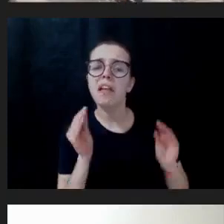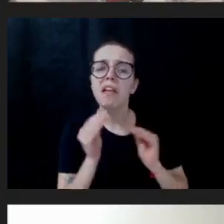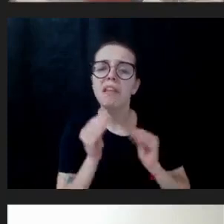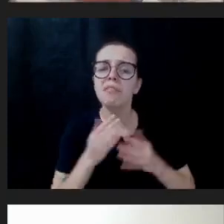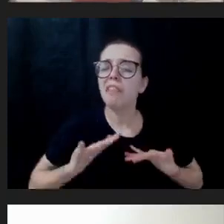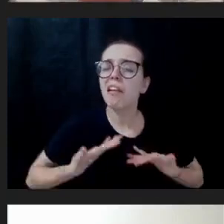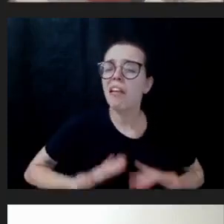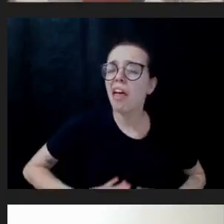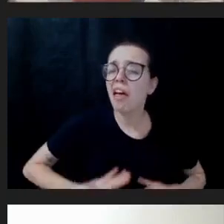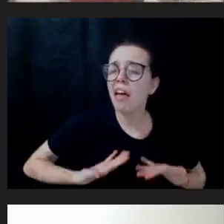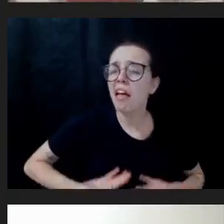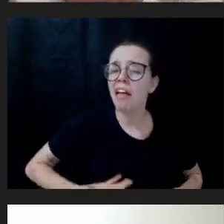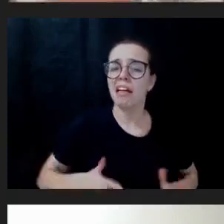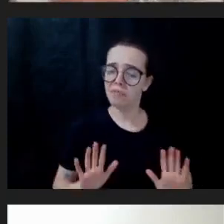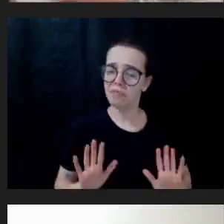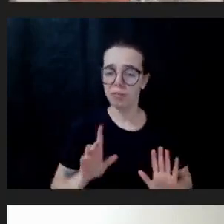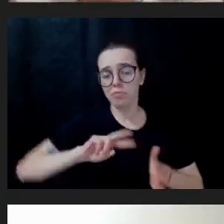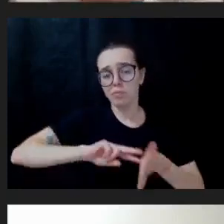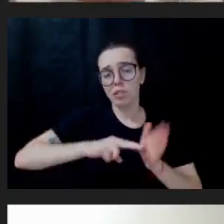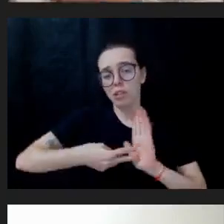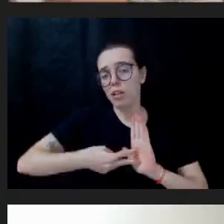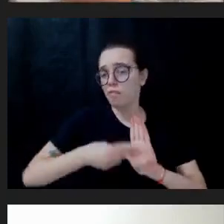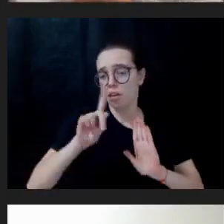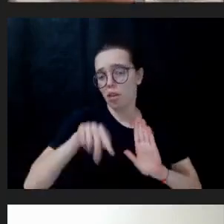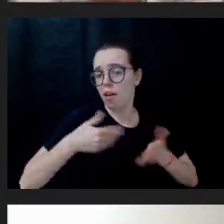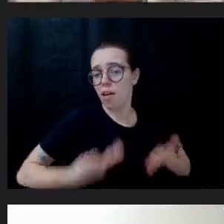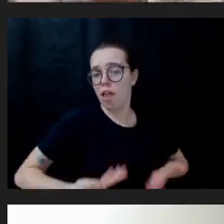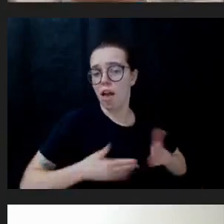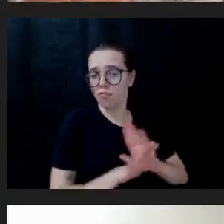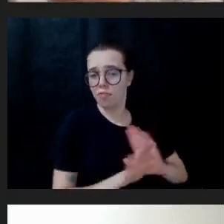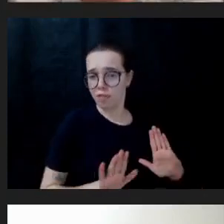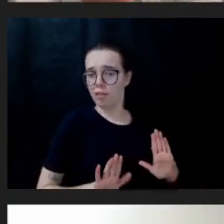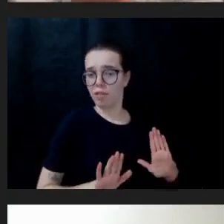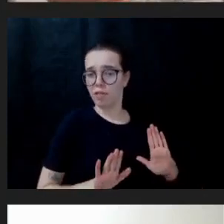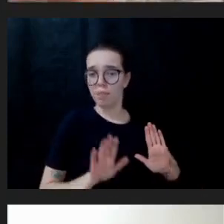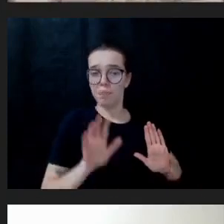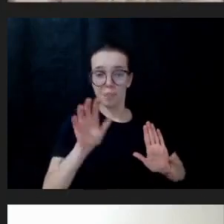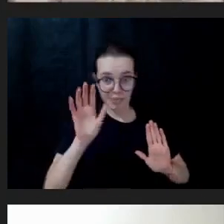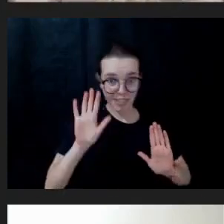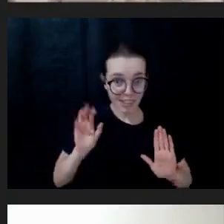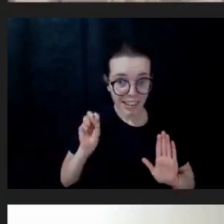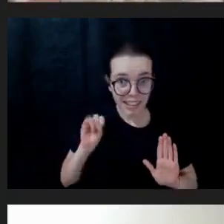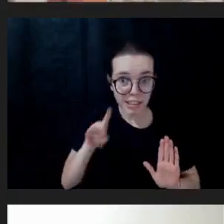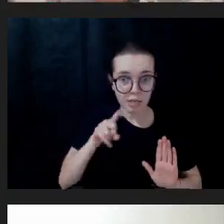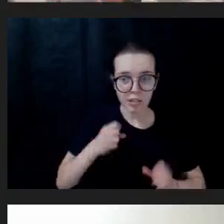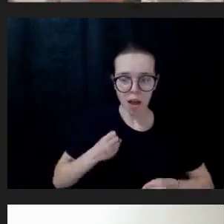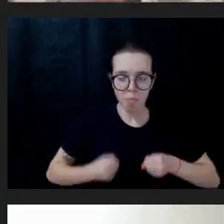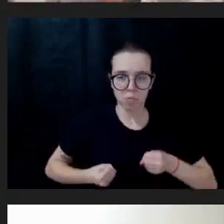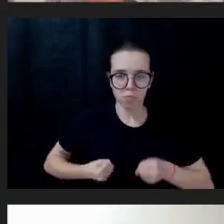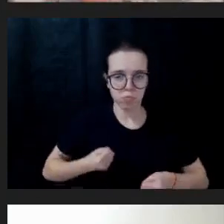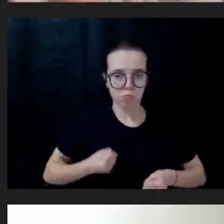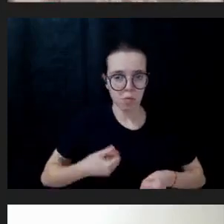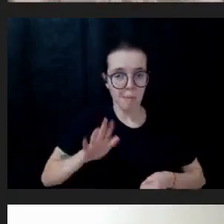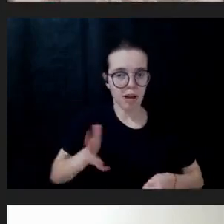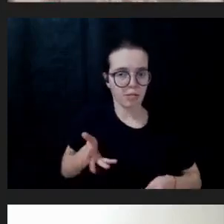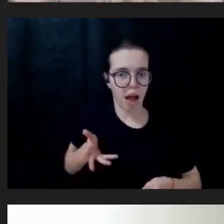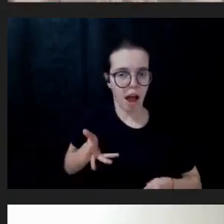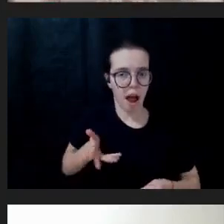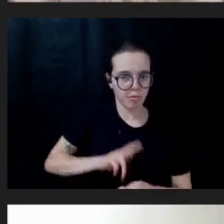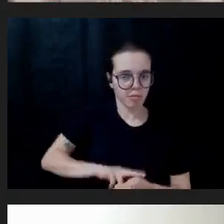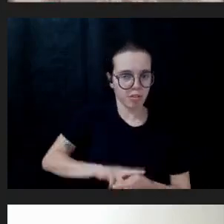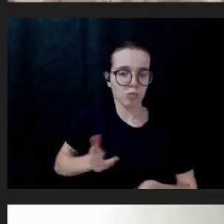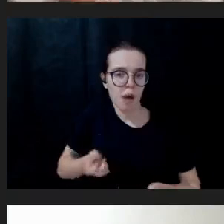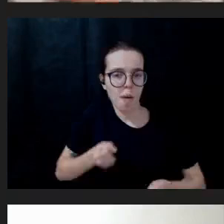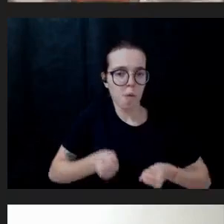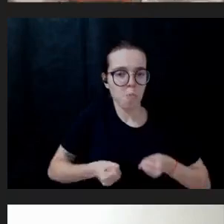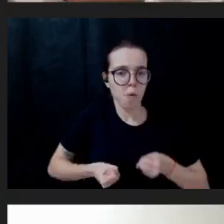físico leve. Se você aumenta a velocidade, você já tem alguma